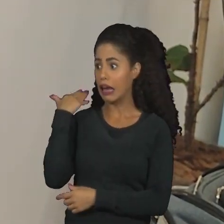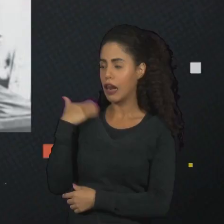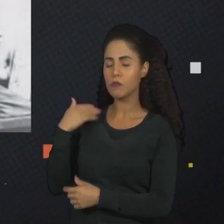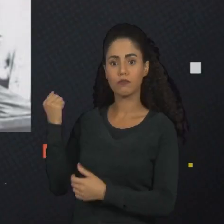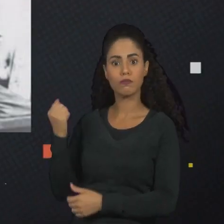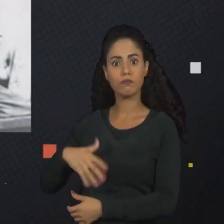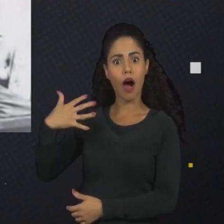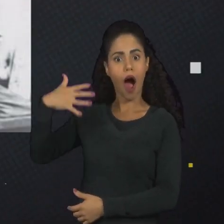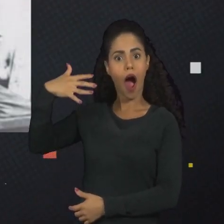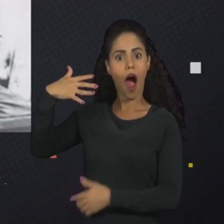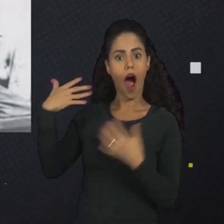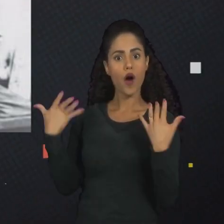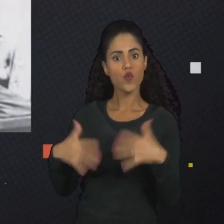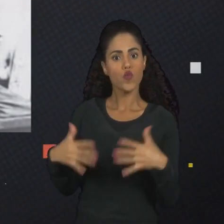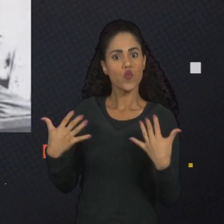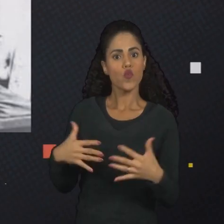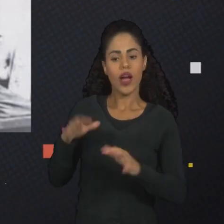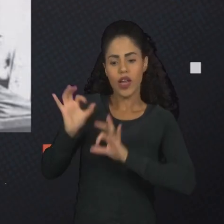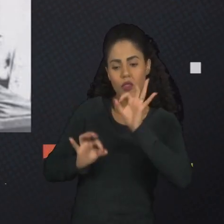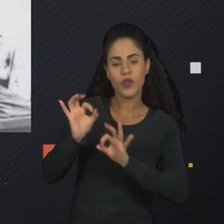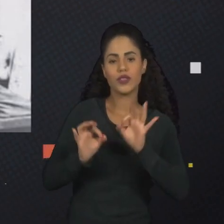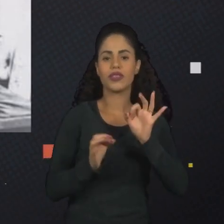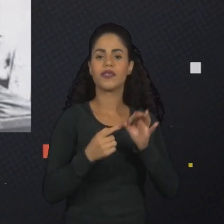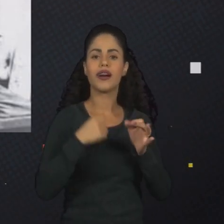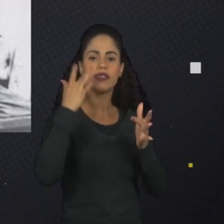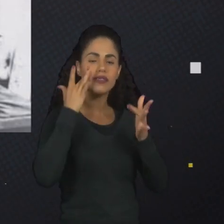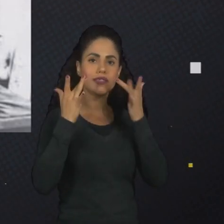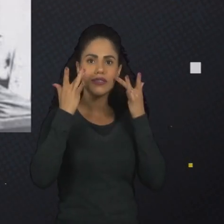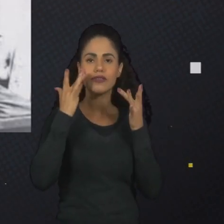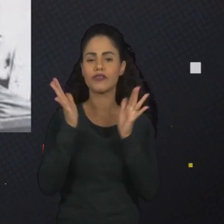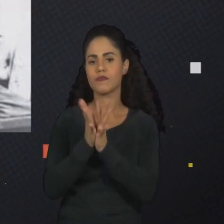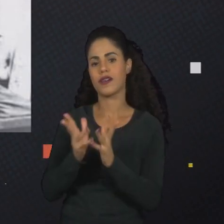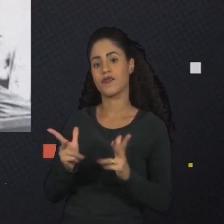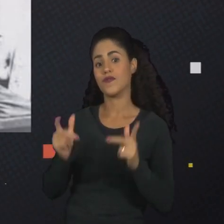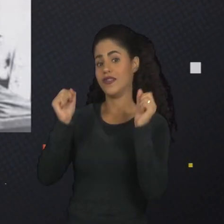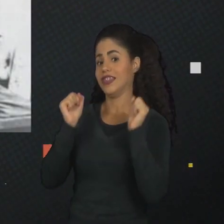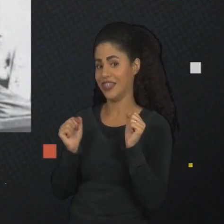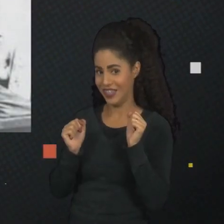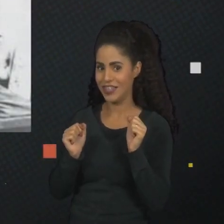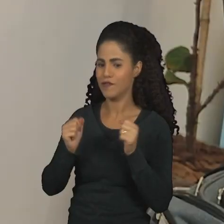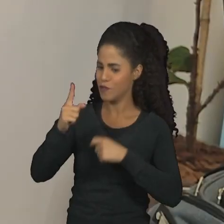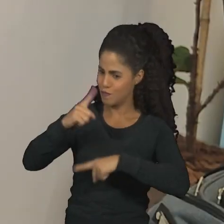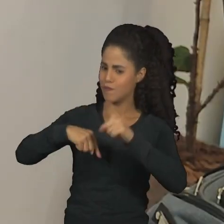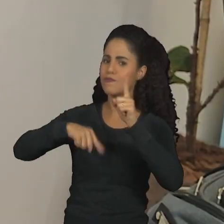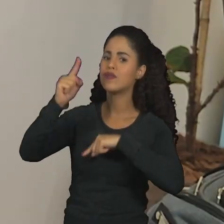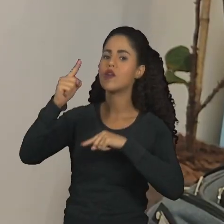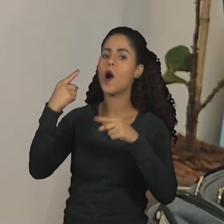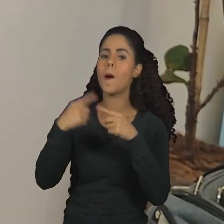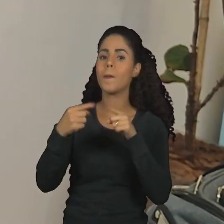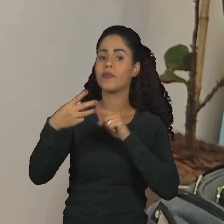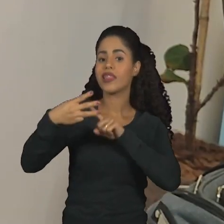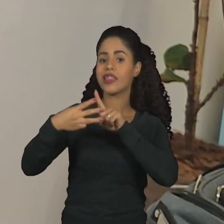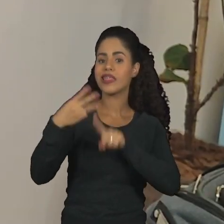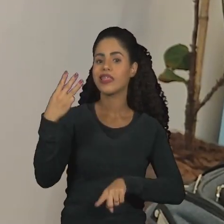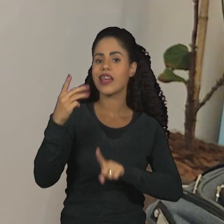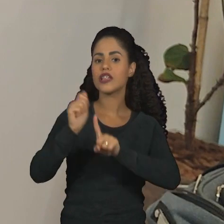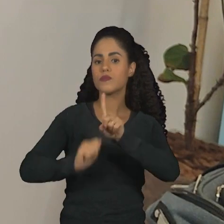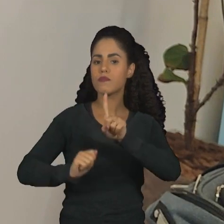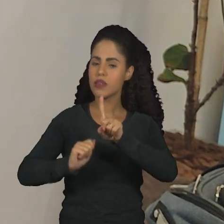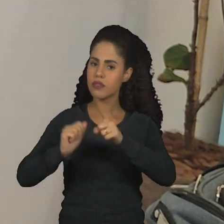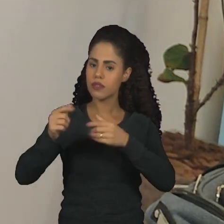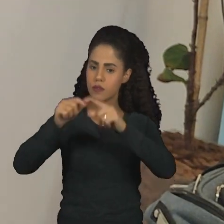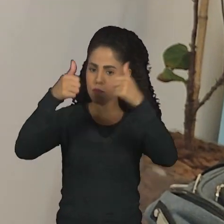momento. E com esse dinheiro a gente produziu a nossa peça, que foi um grande sucesso. A gente ficou 3 meses em